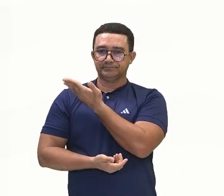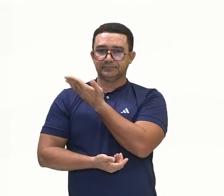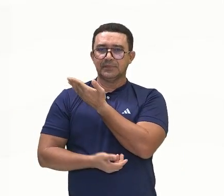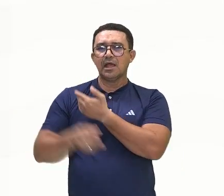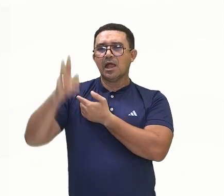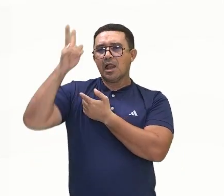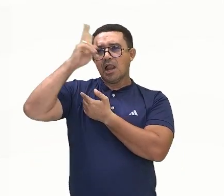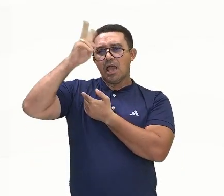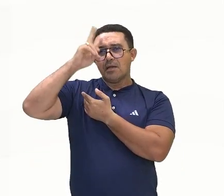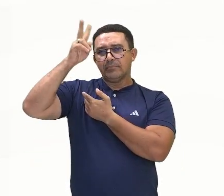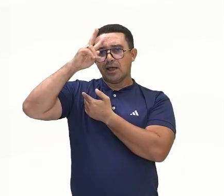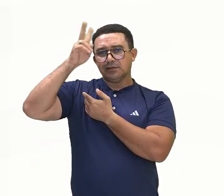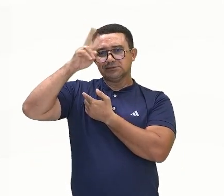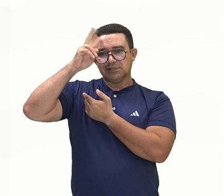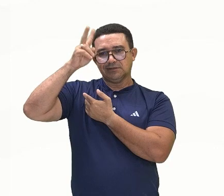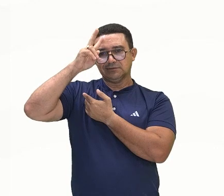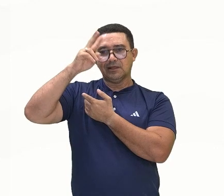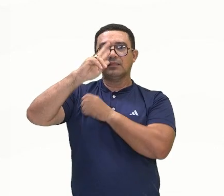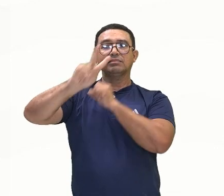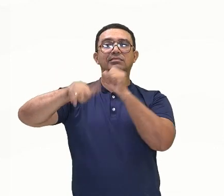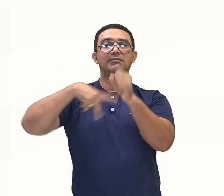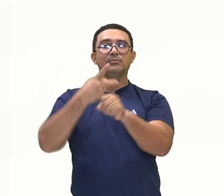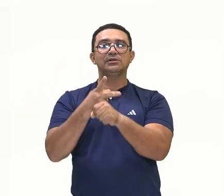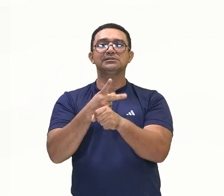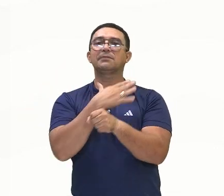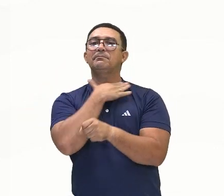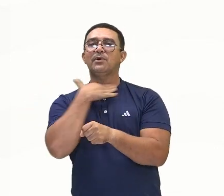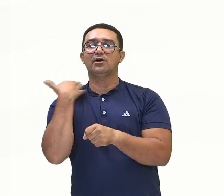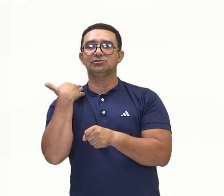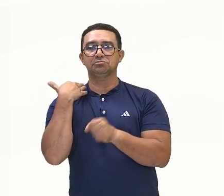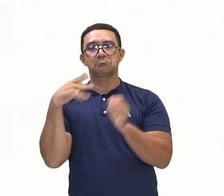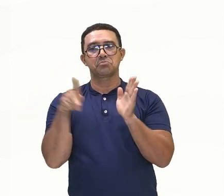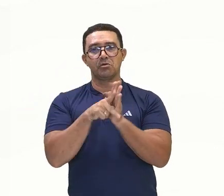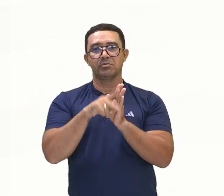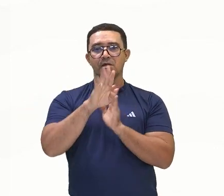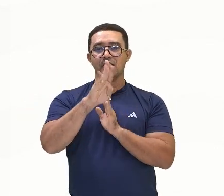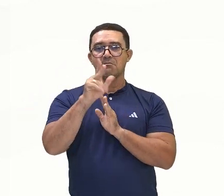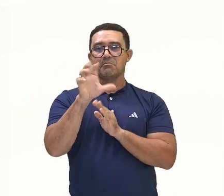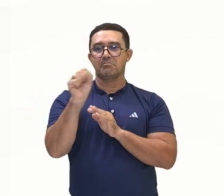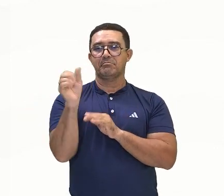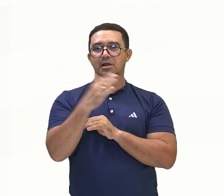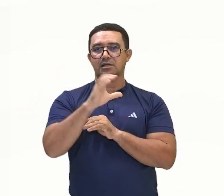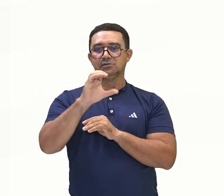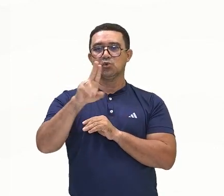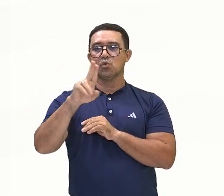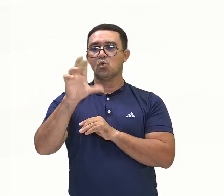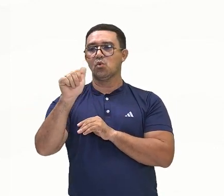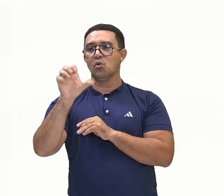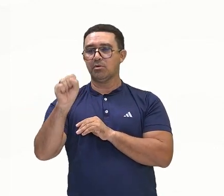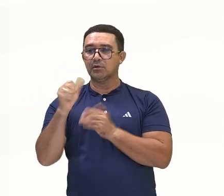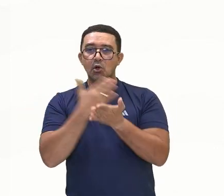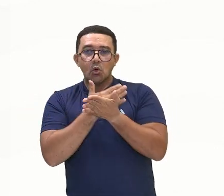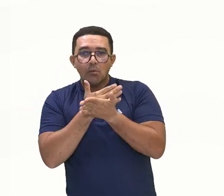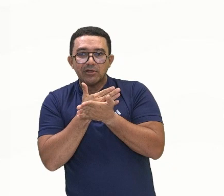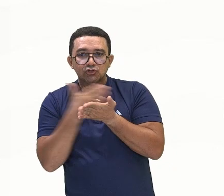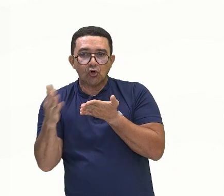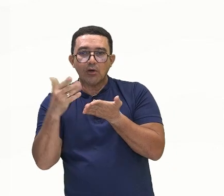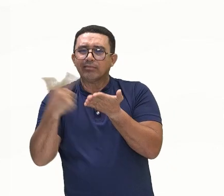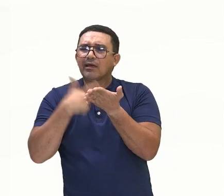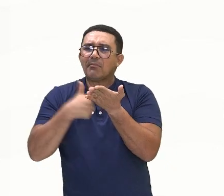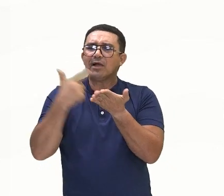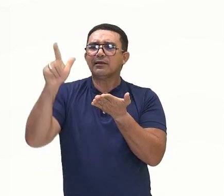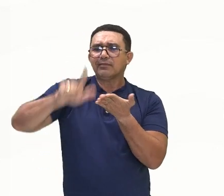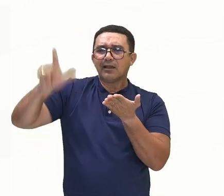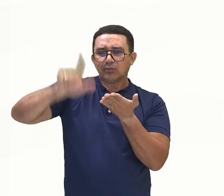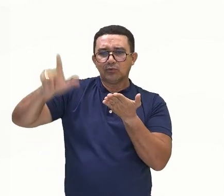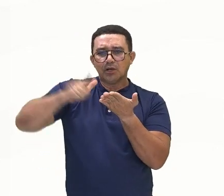de Brás Cubas, não é? Essa obra aí foi o que realmente inaugurou o realismo no Brasil, e ela